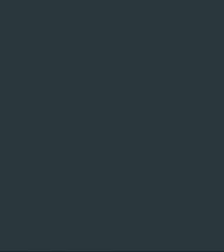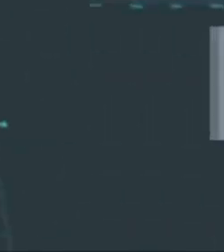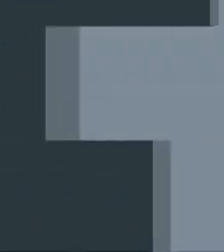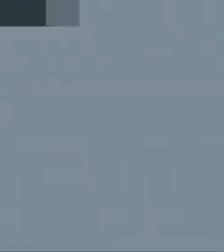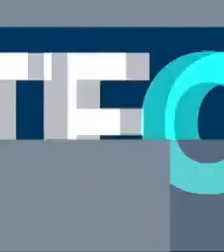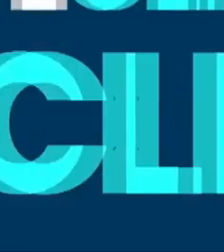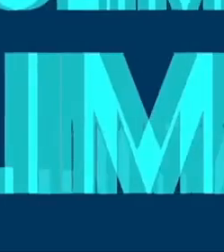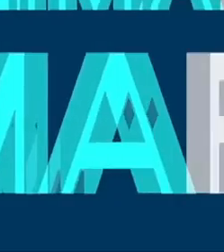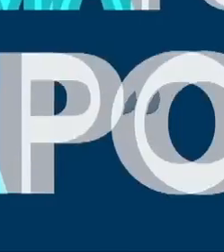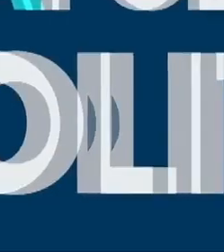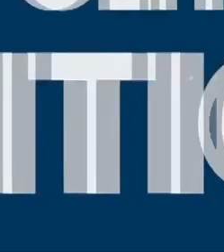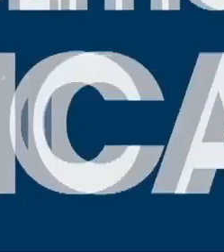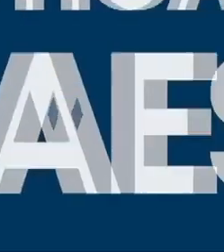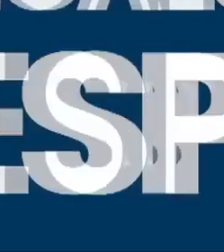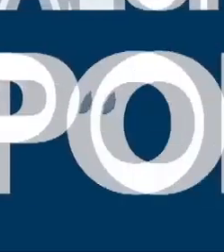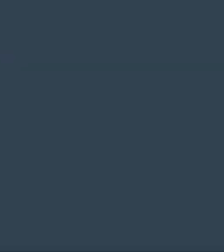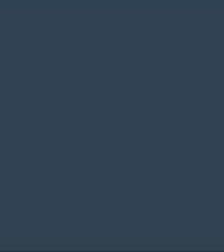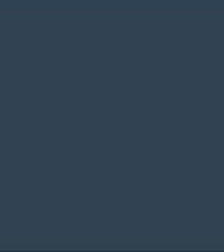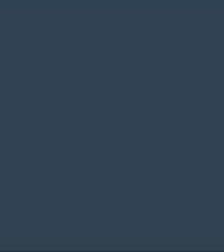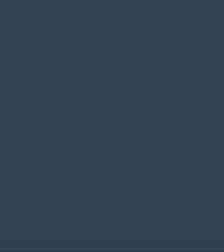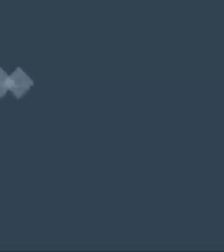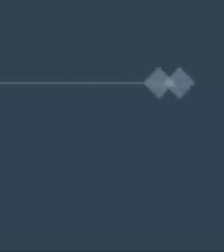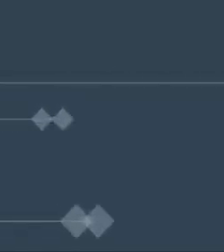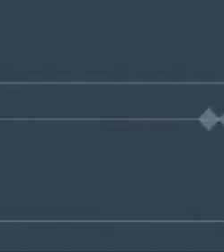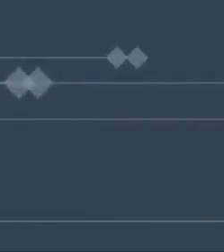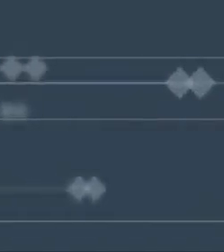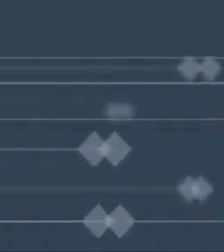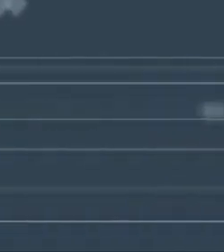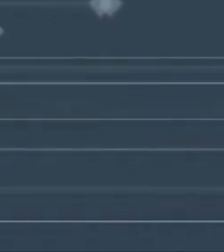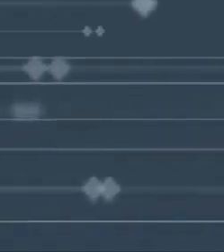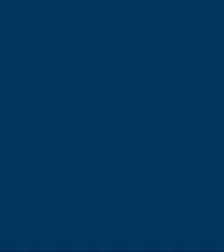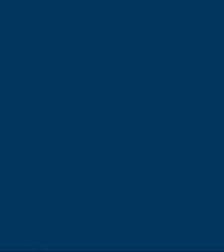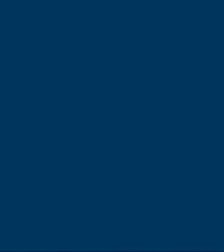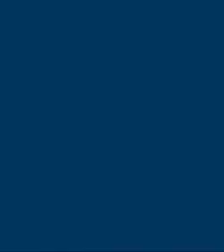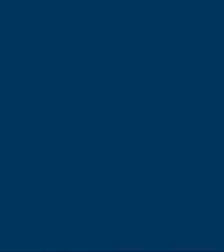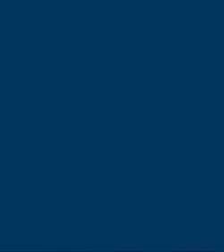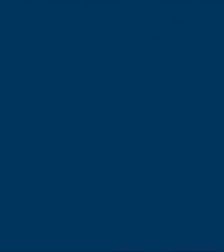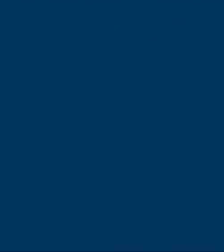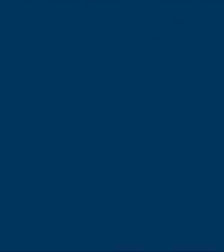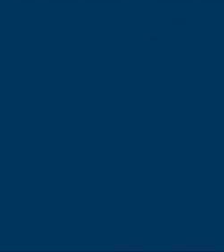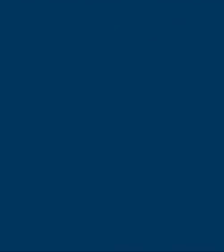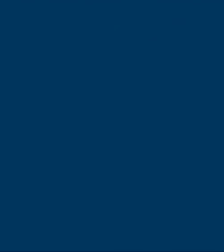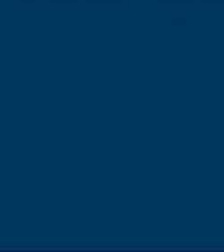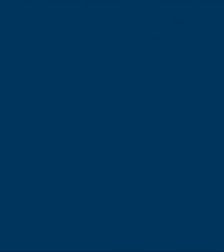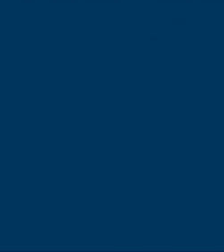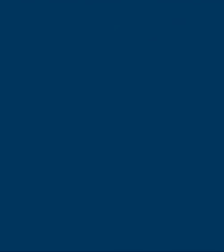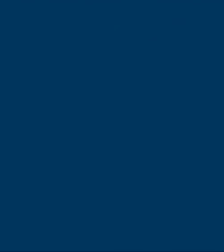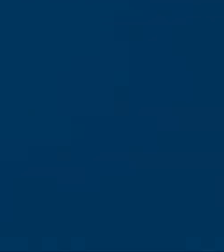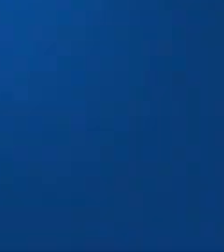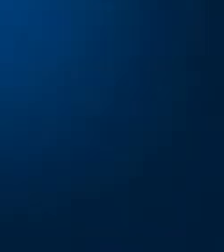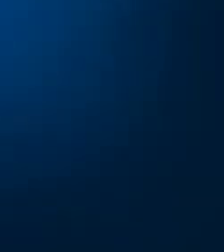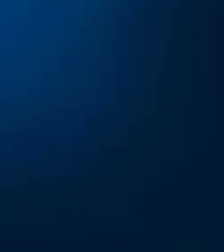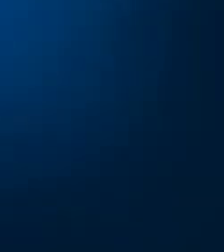Repórter Nacional. Informação com a credibilidade da Rádio Nacional.